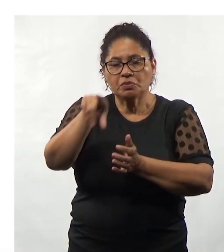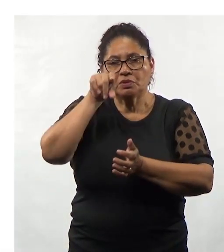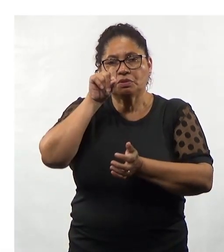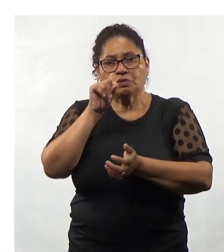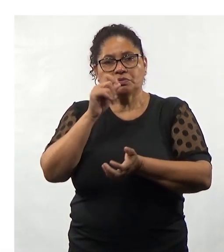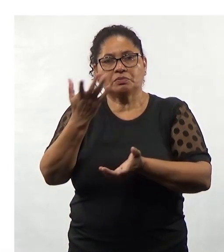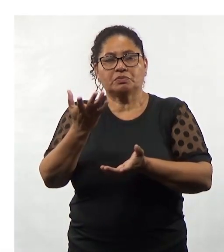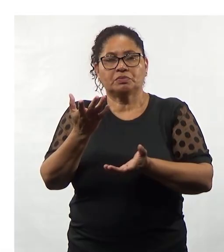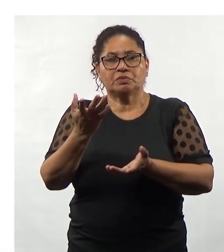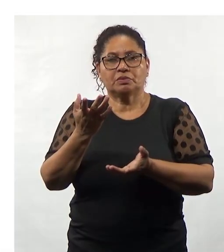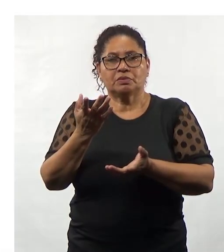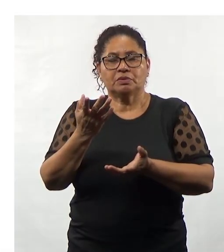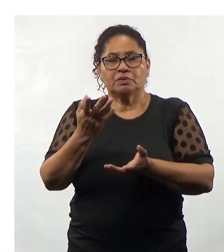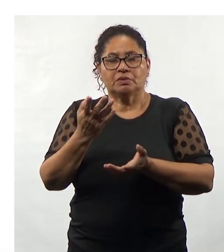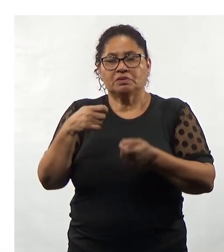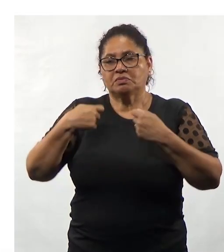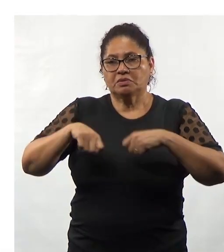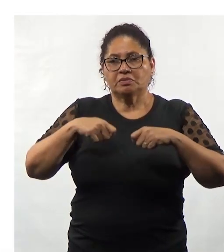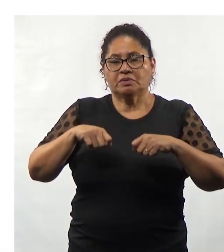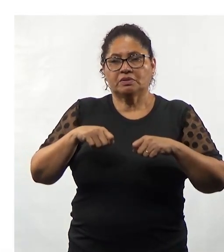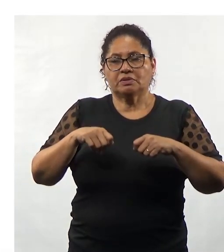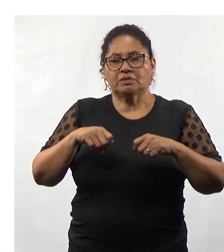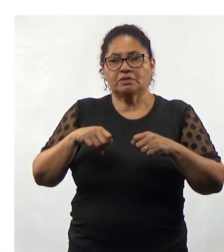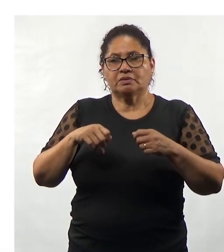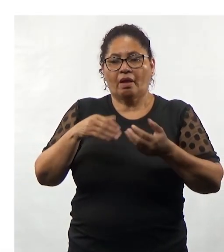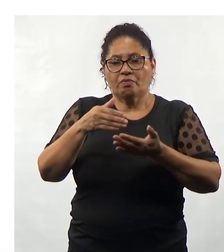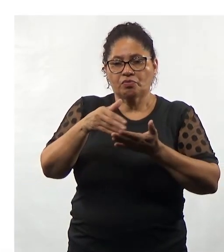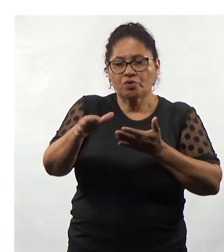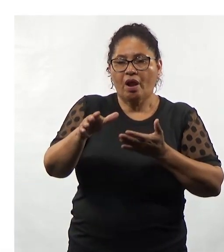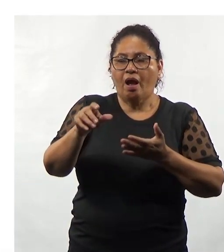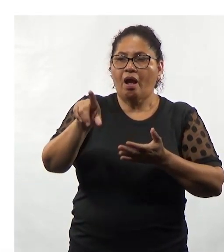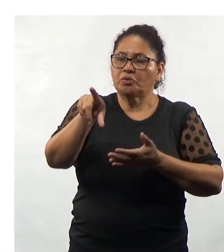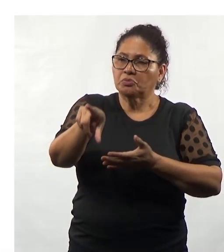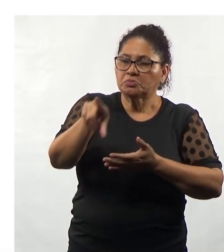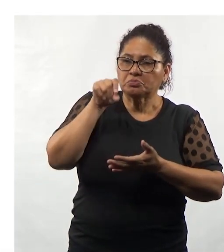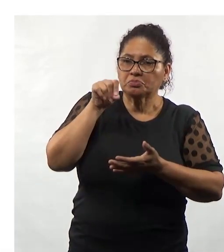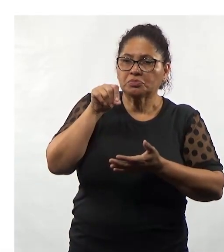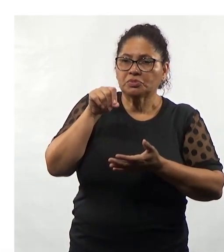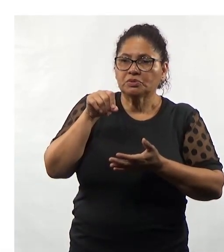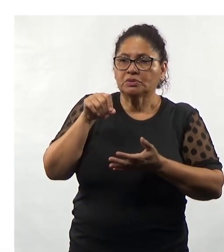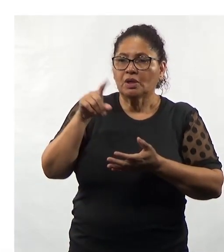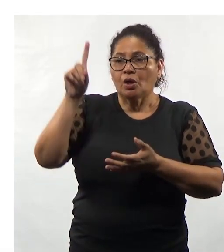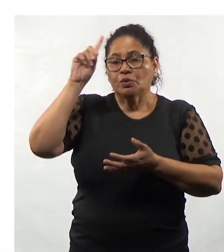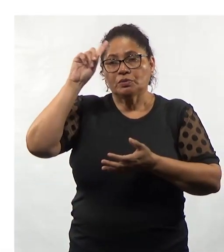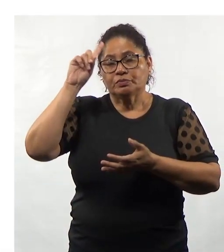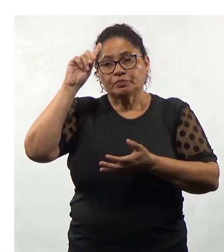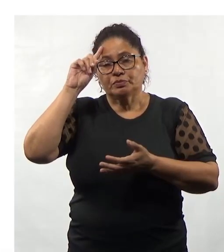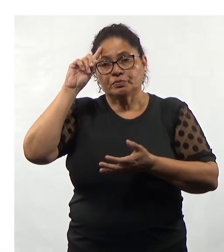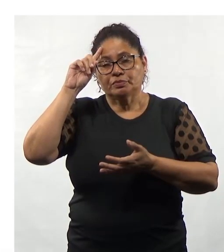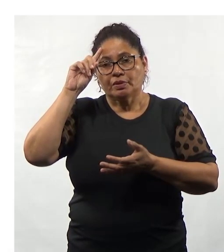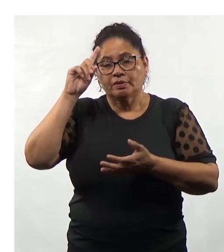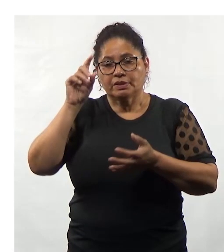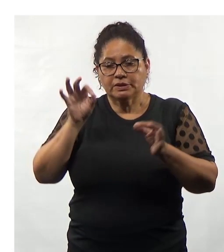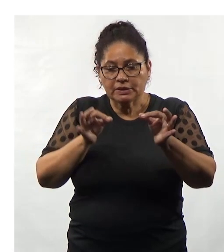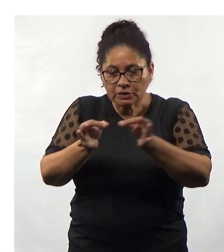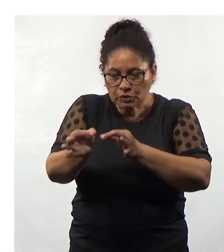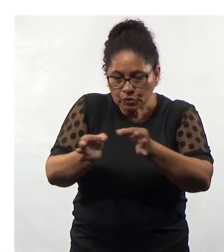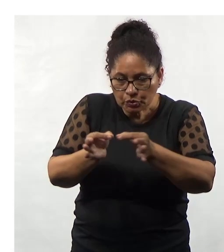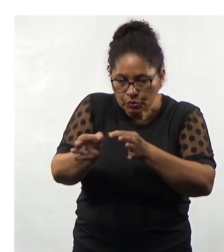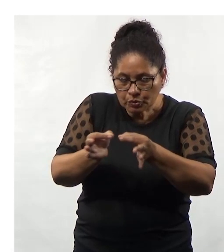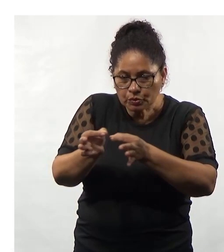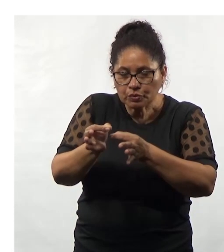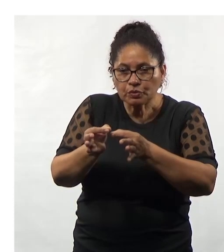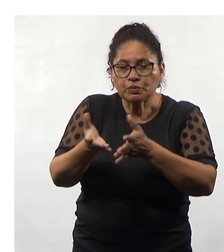vai ser solicitada a sua execução. Em seguida, conceder prazo para que eles sejam revisados